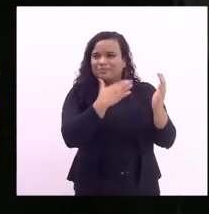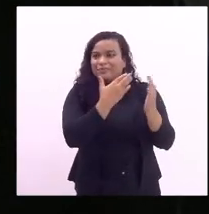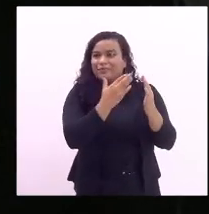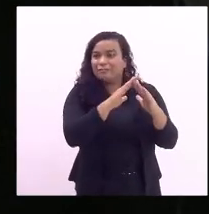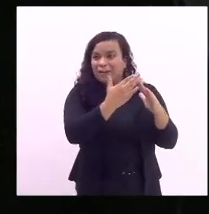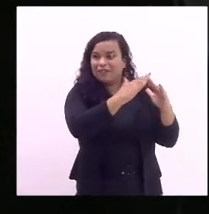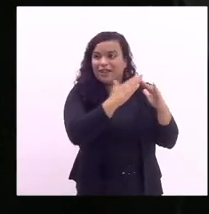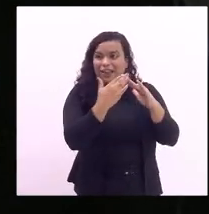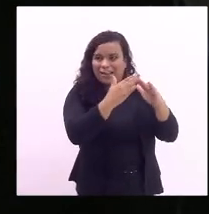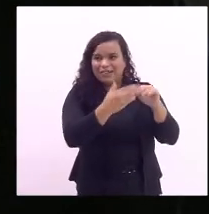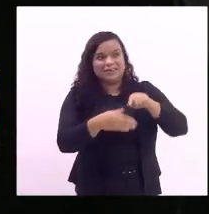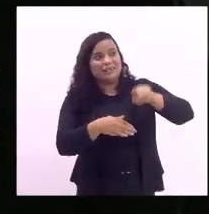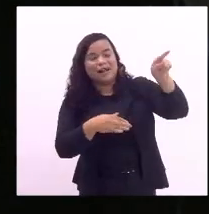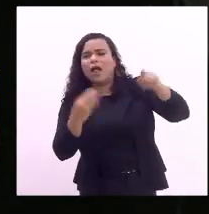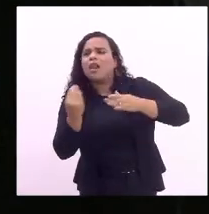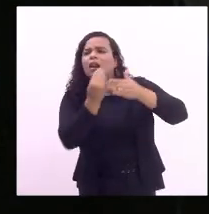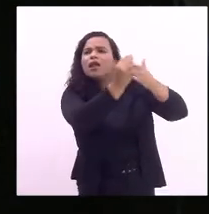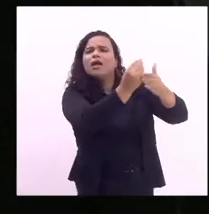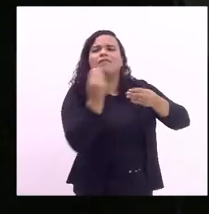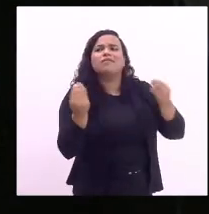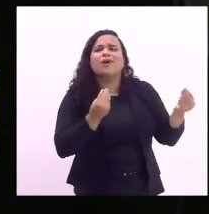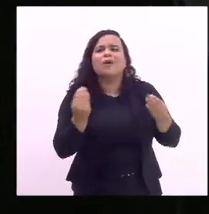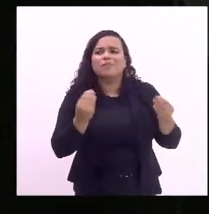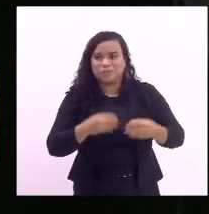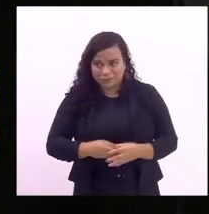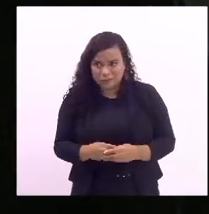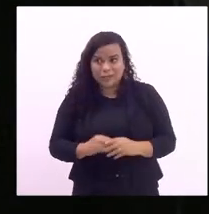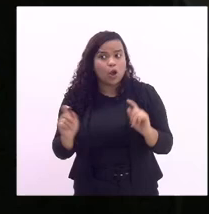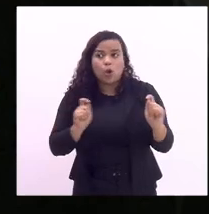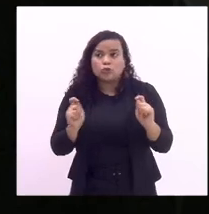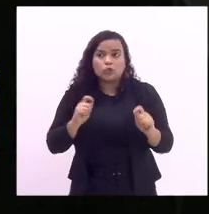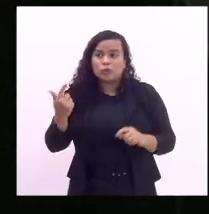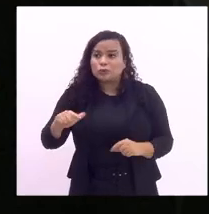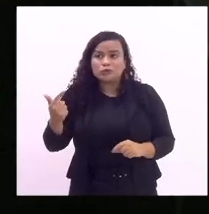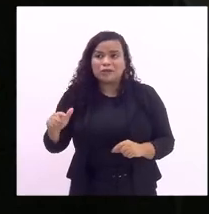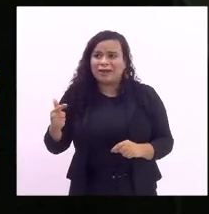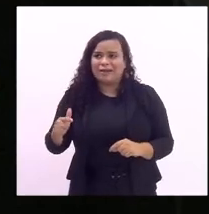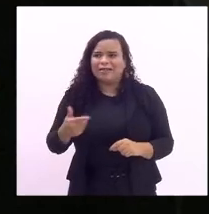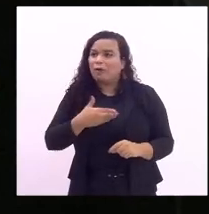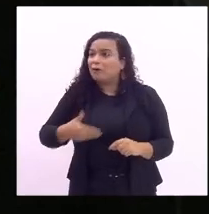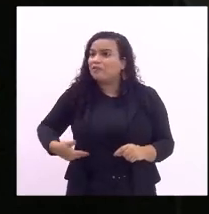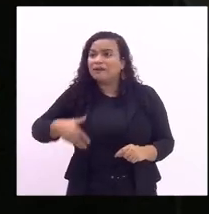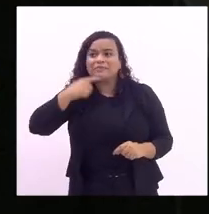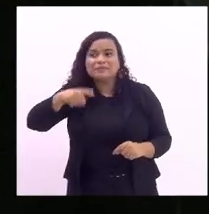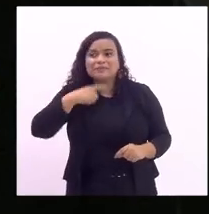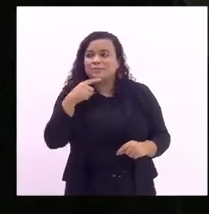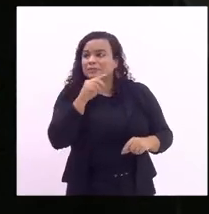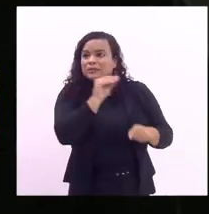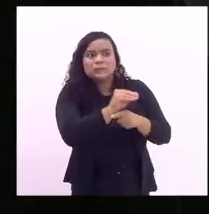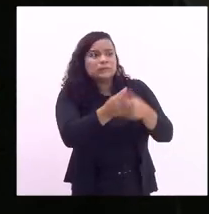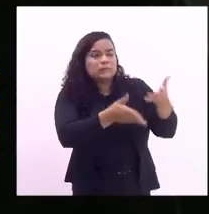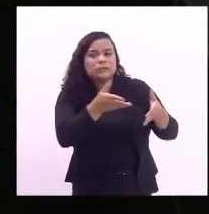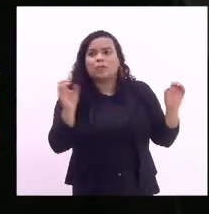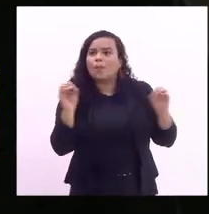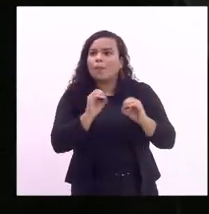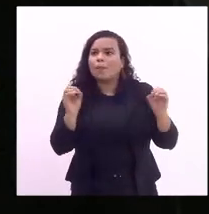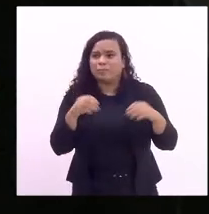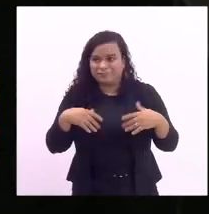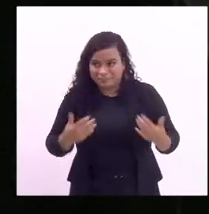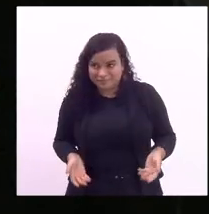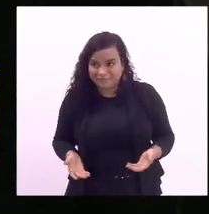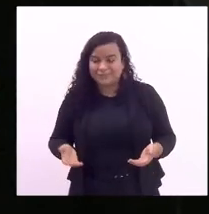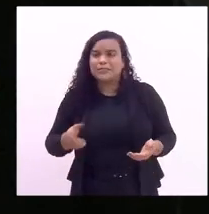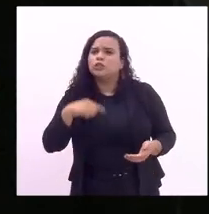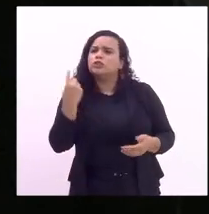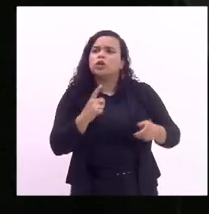na favela sem nenhum controle das nossas autoridades, qual é o controle que nós